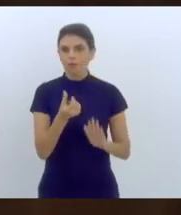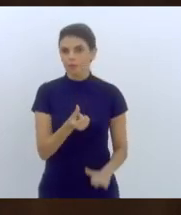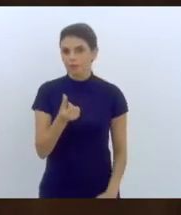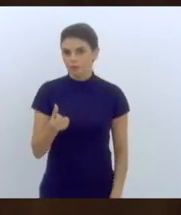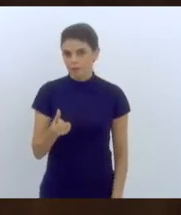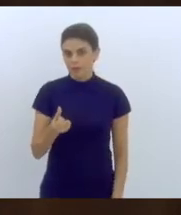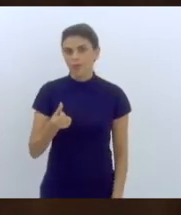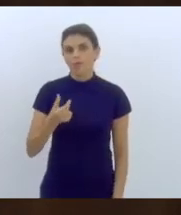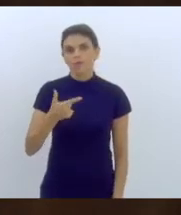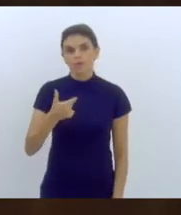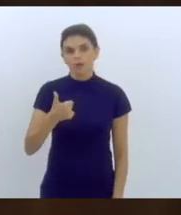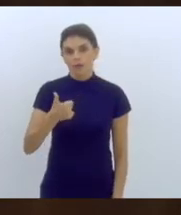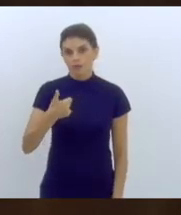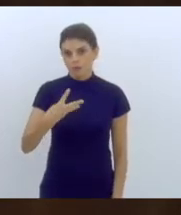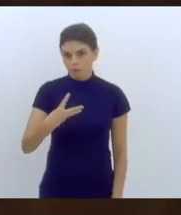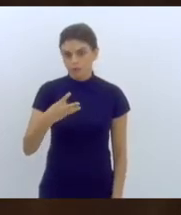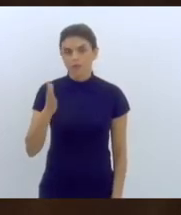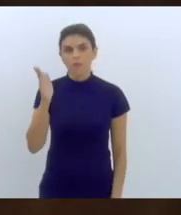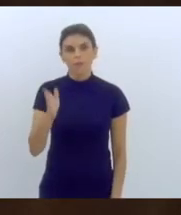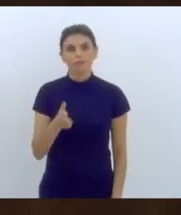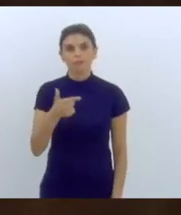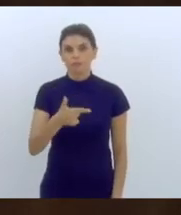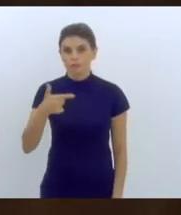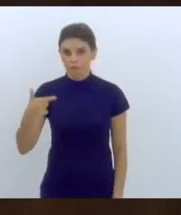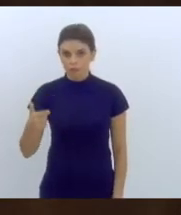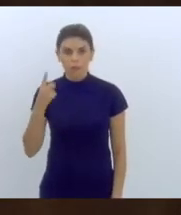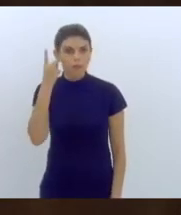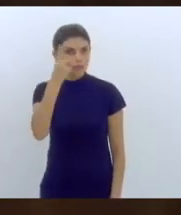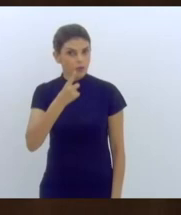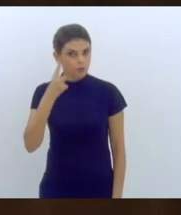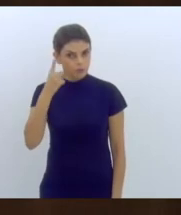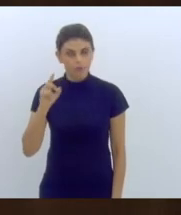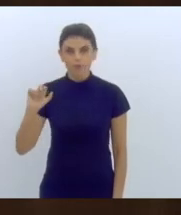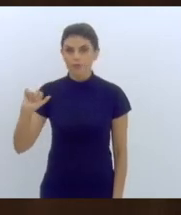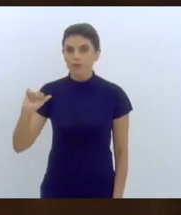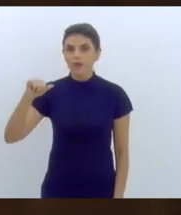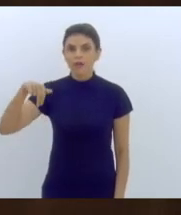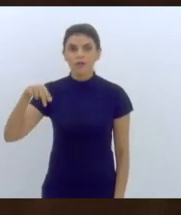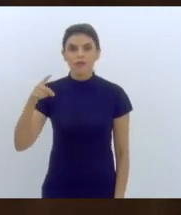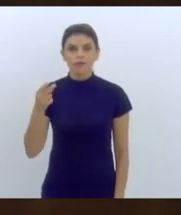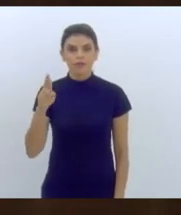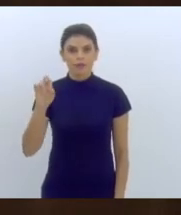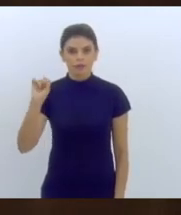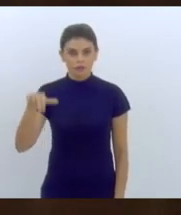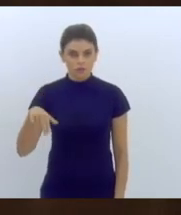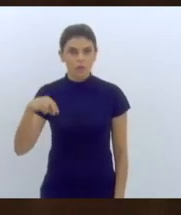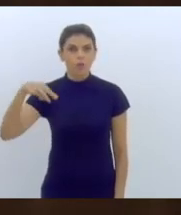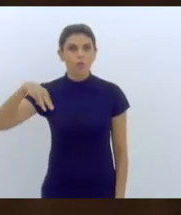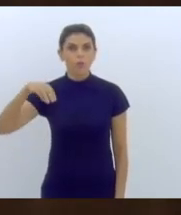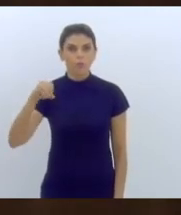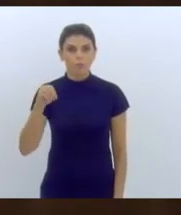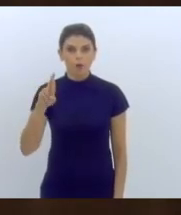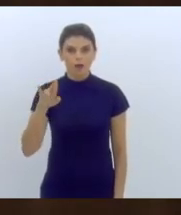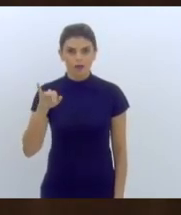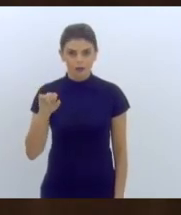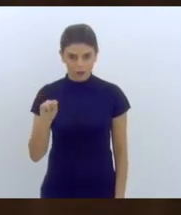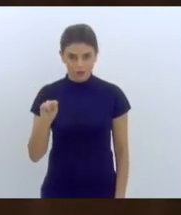de 22, de autoria do deputado Anderson Moraes. O projeto